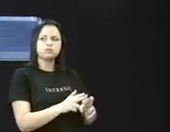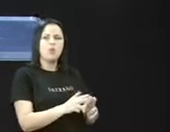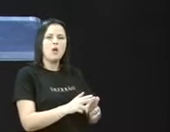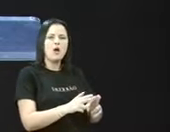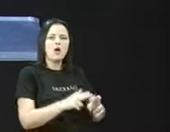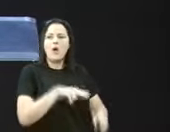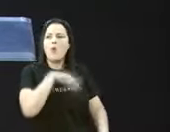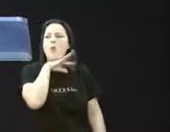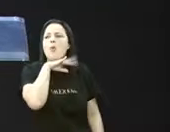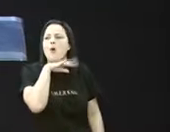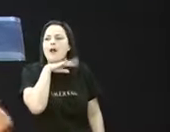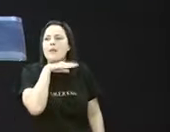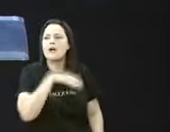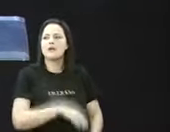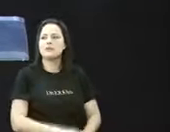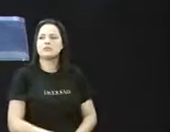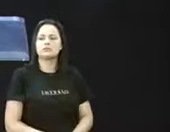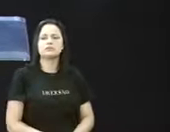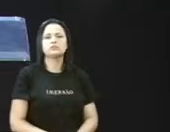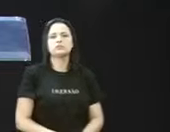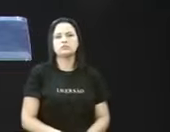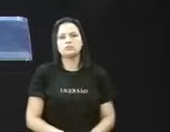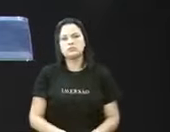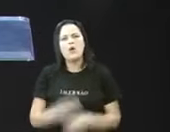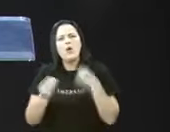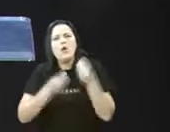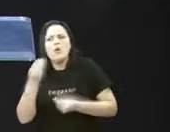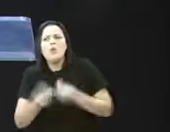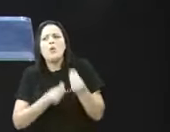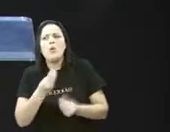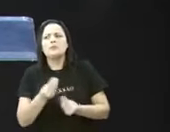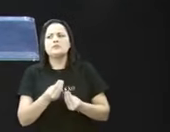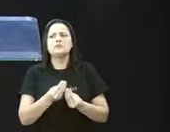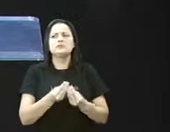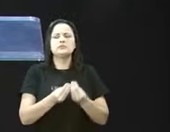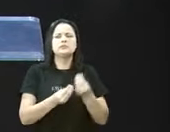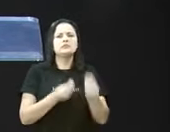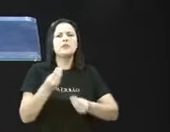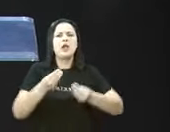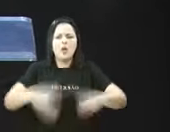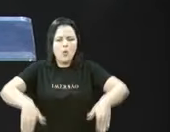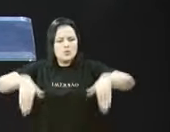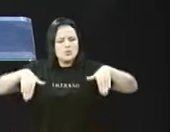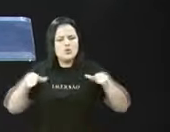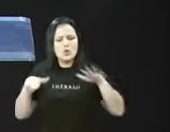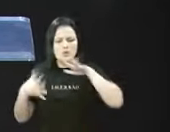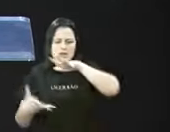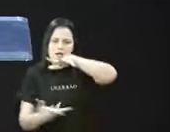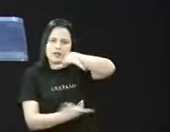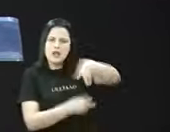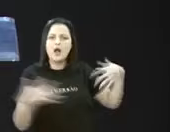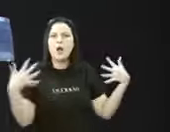Oh, meu Deus do céu, como está o trono da terra? Confuso. E o que é que Isaías está vendo? Que